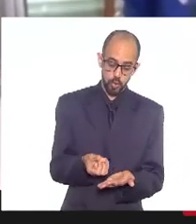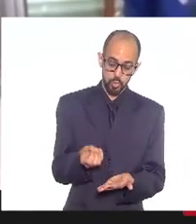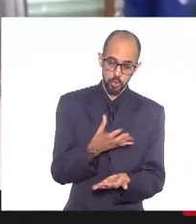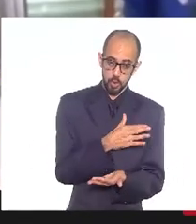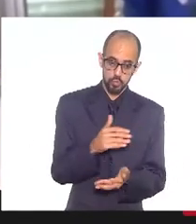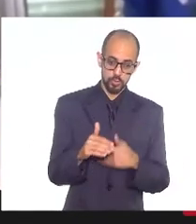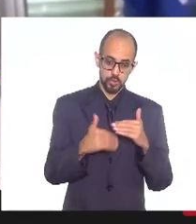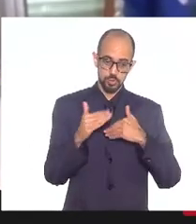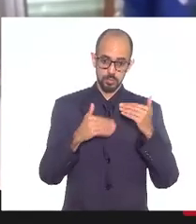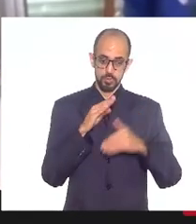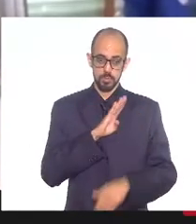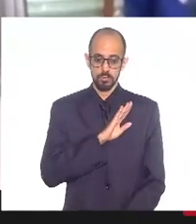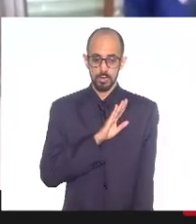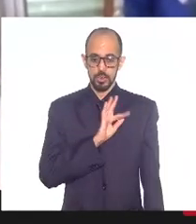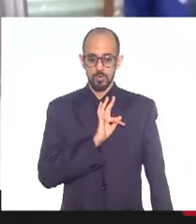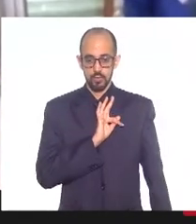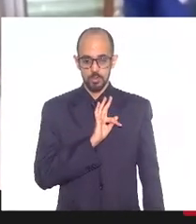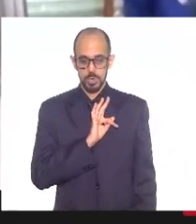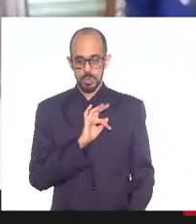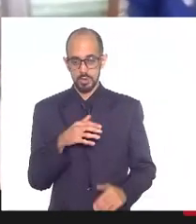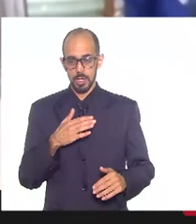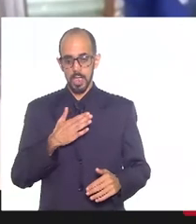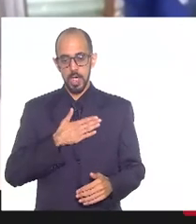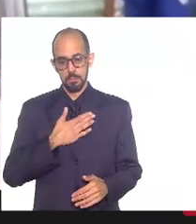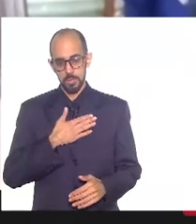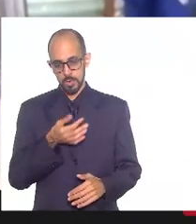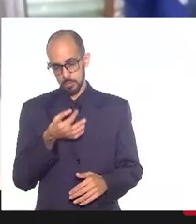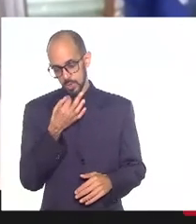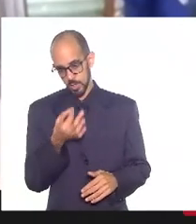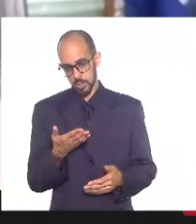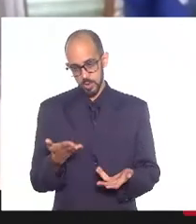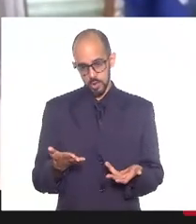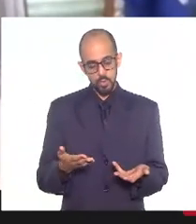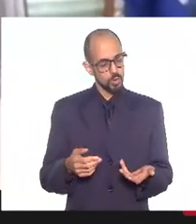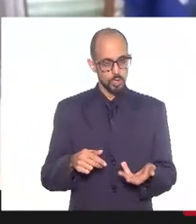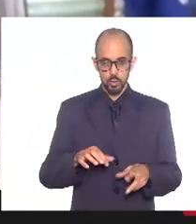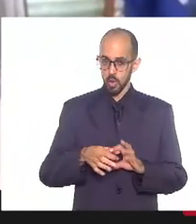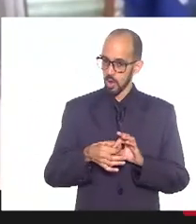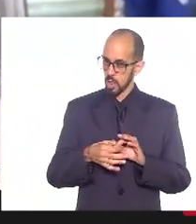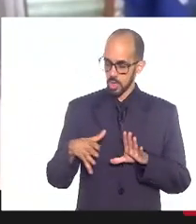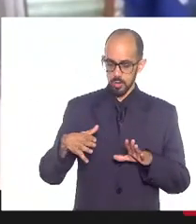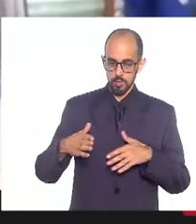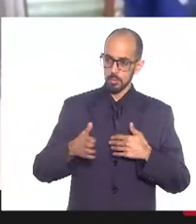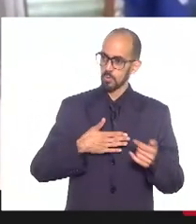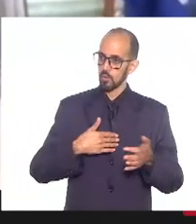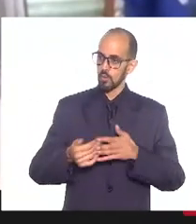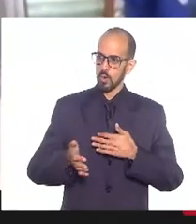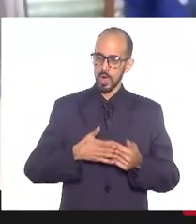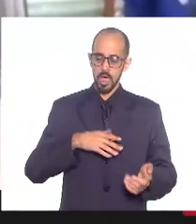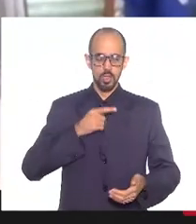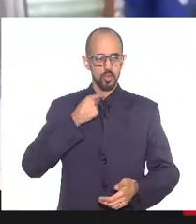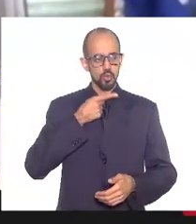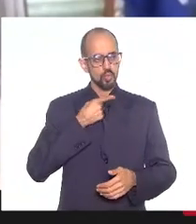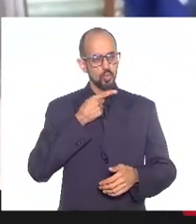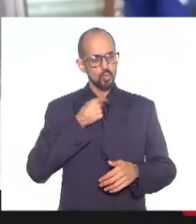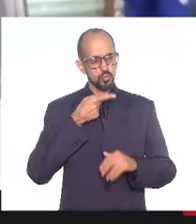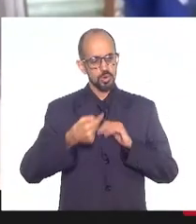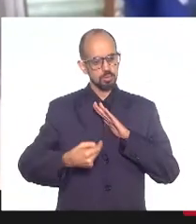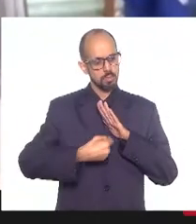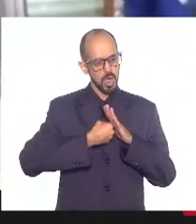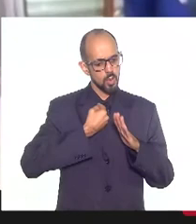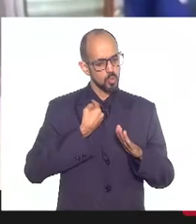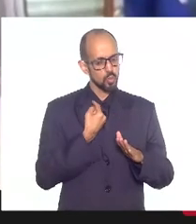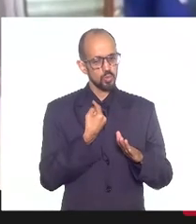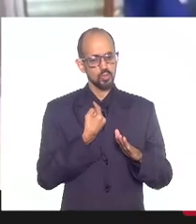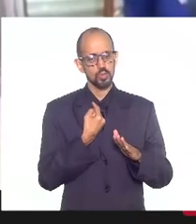da Baixada Fluminense. É o que eu tinha para colocar, me coloca aí à disposição para perguntas eventuais